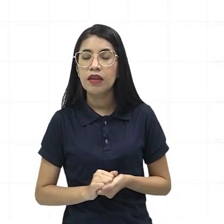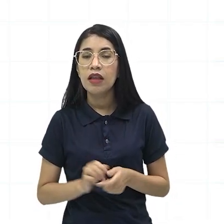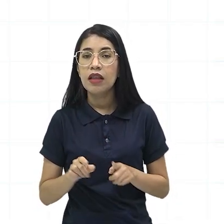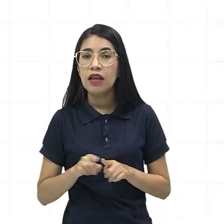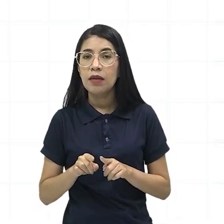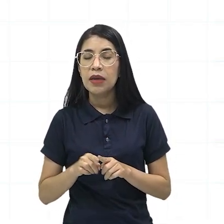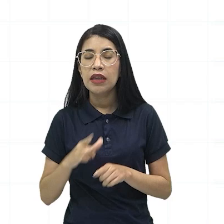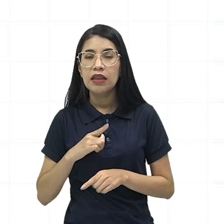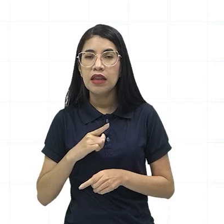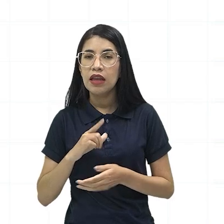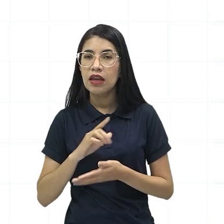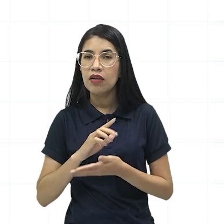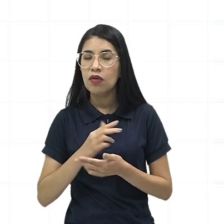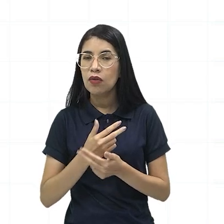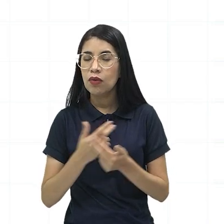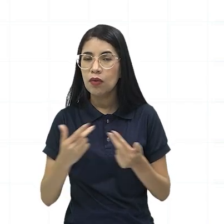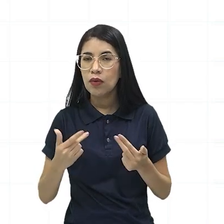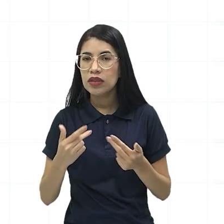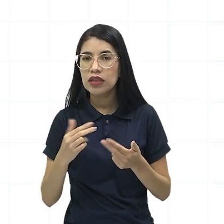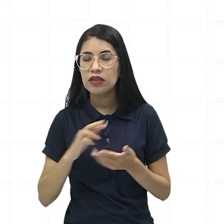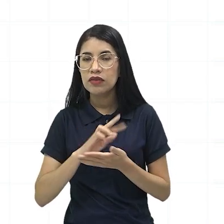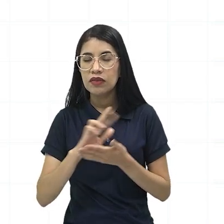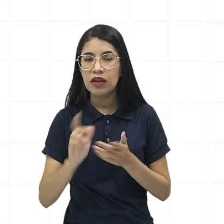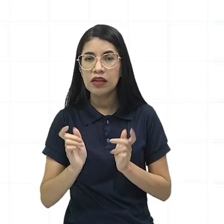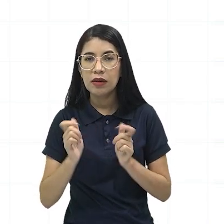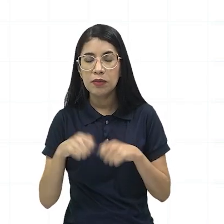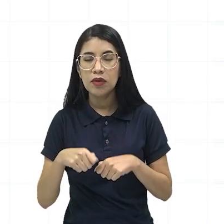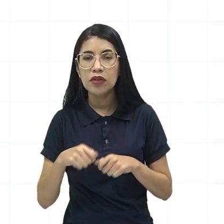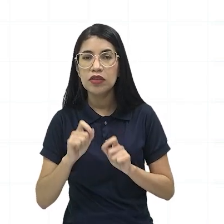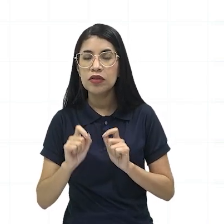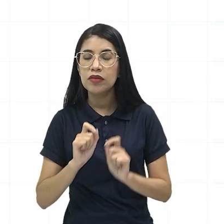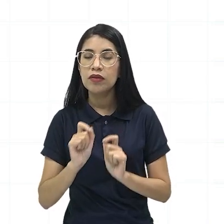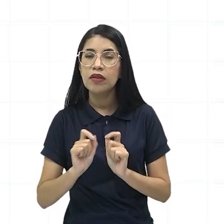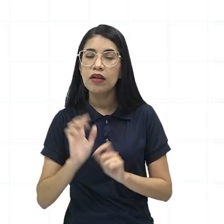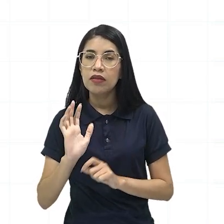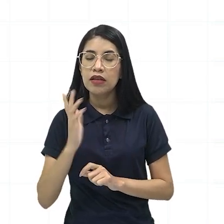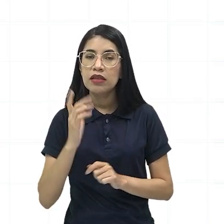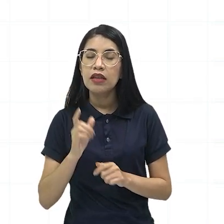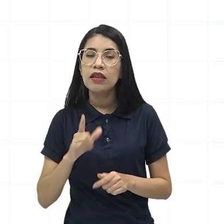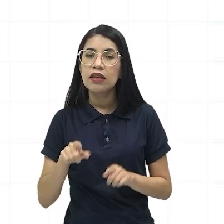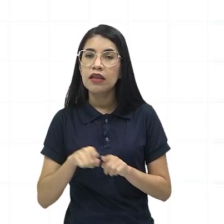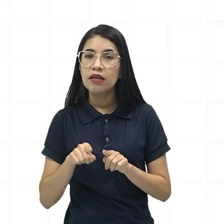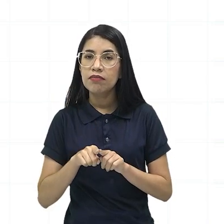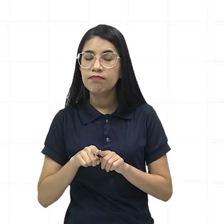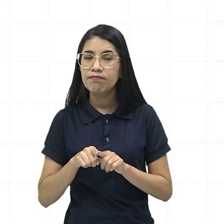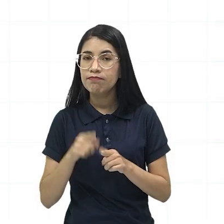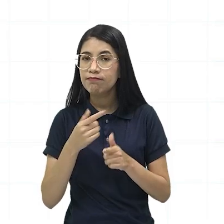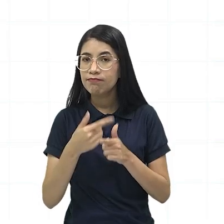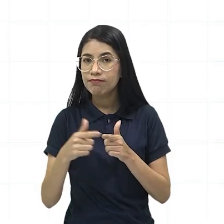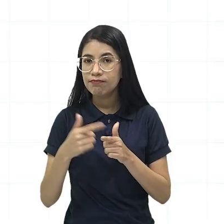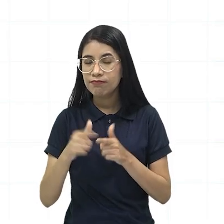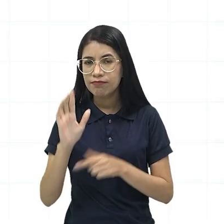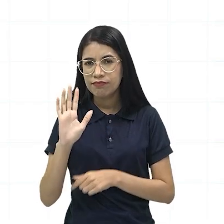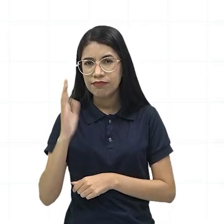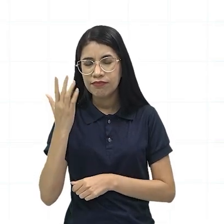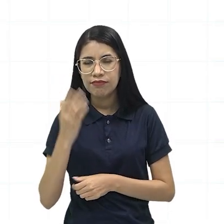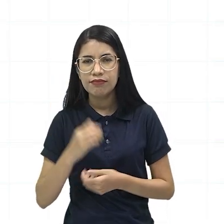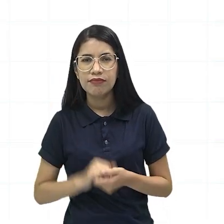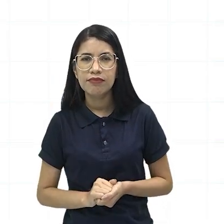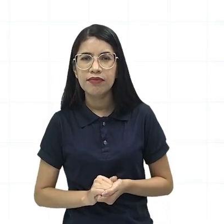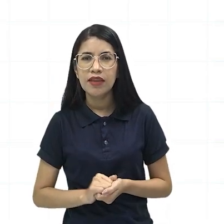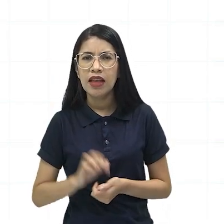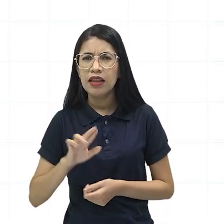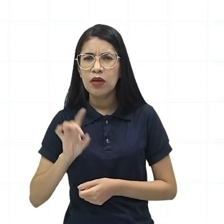diabos loucos no fundo do chão e que eles podem promover terríveis anarquias. Ele não disse só que pode